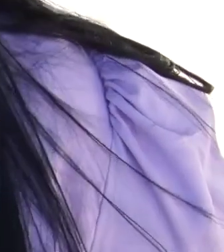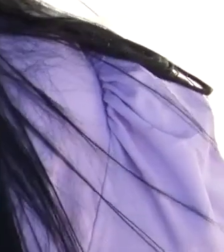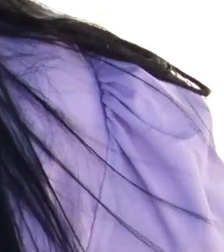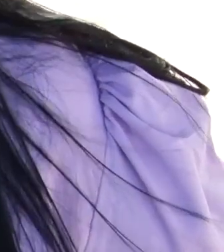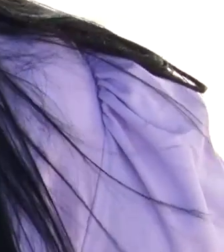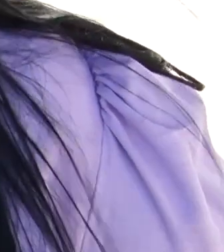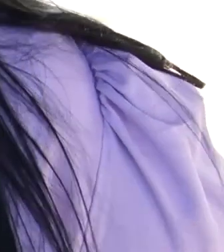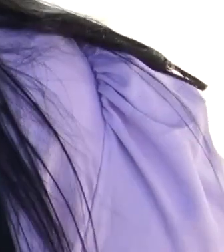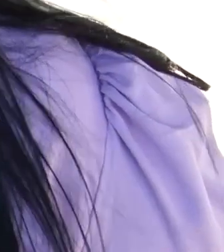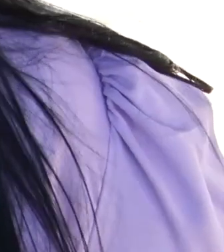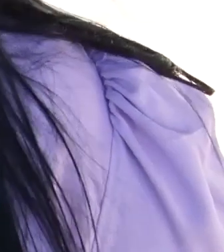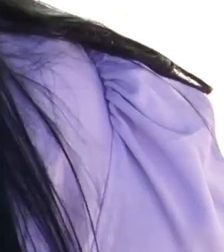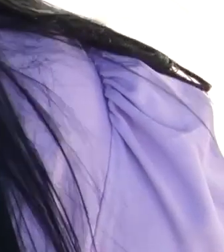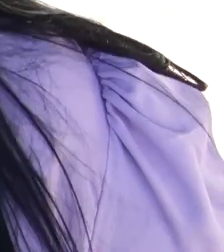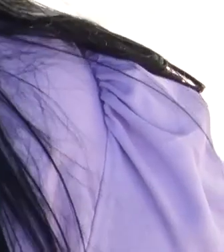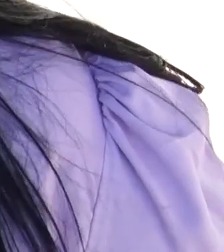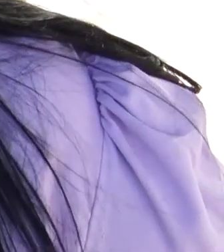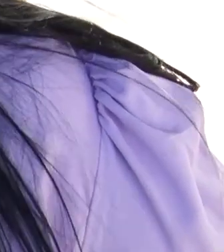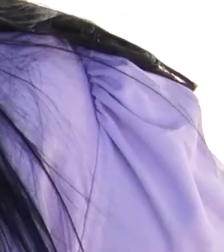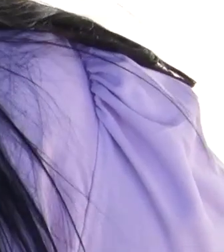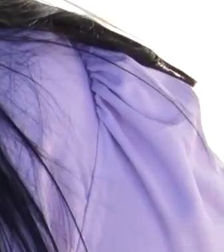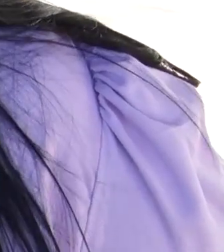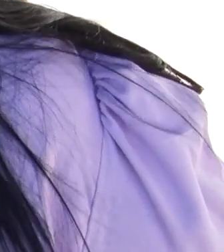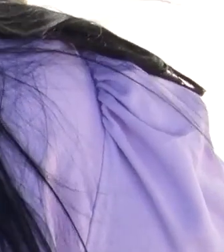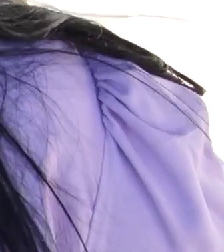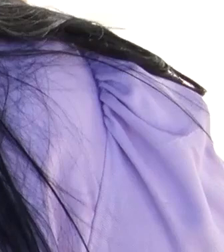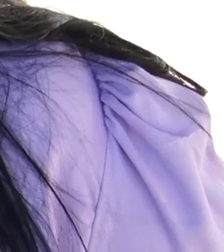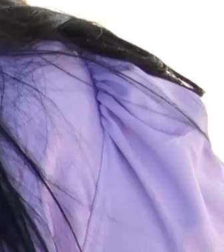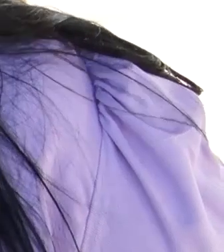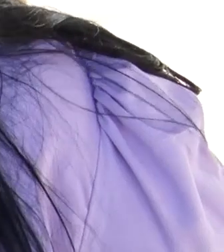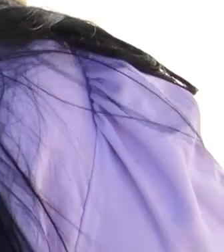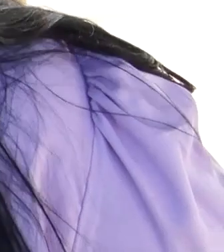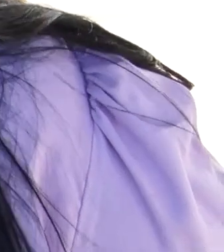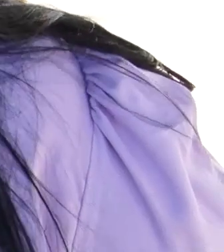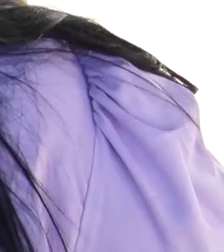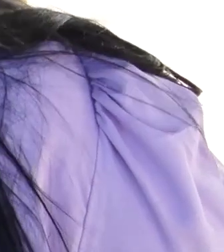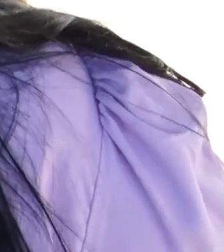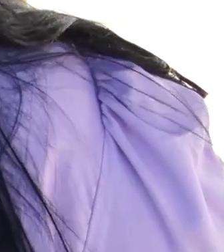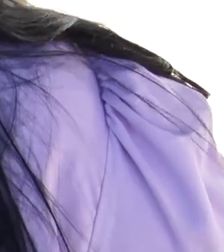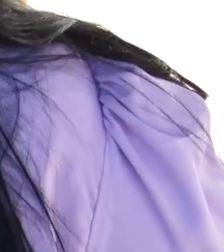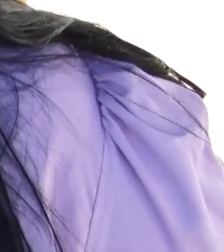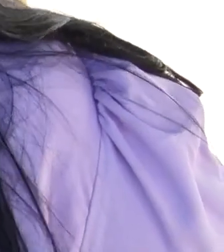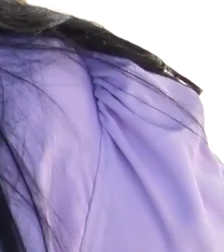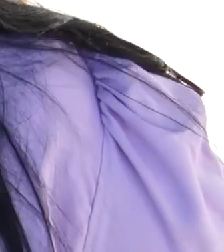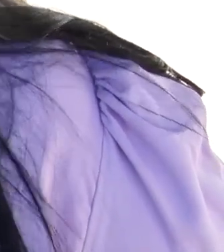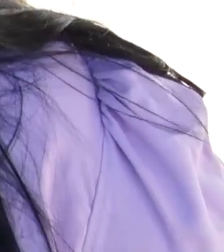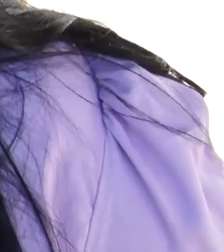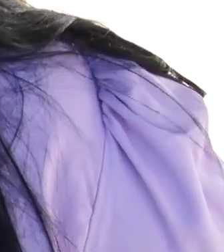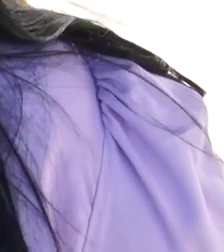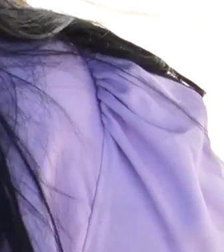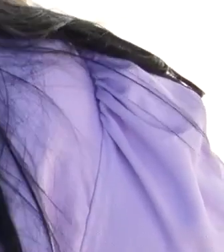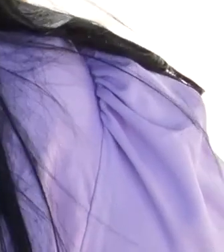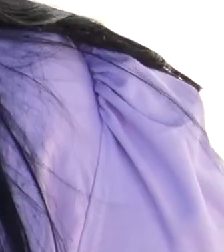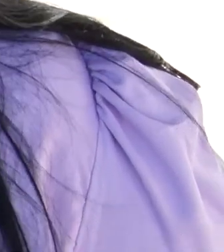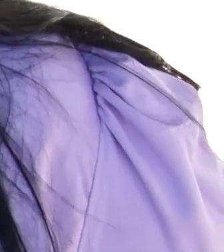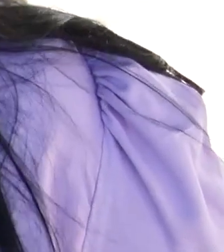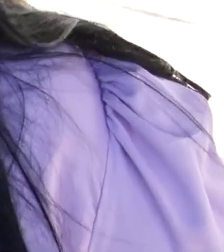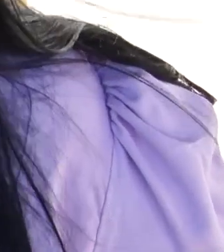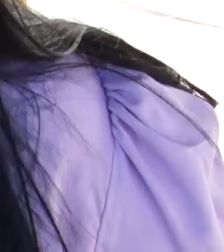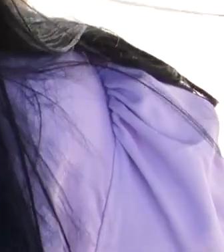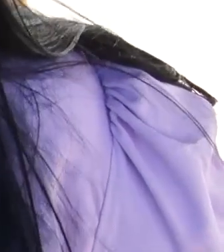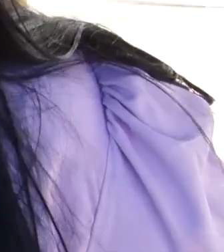mesmo os bebês, né, existem os livros de banho, que vai então incentivar a criança o quanto antes a ter o contato com o